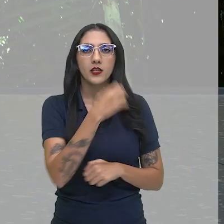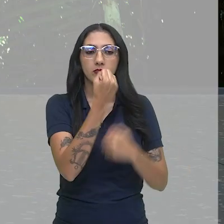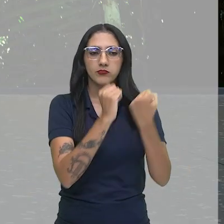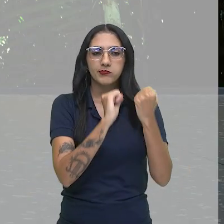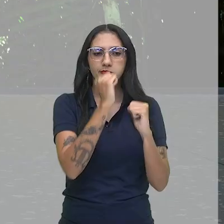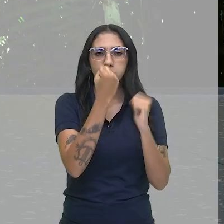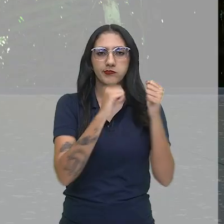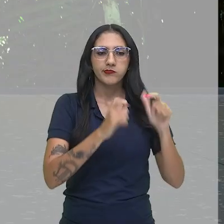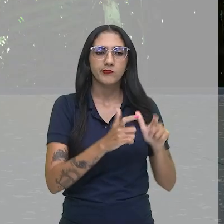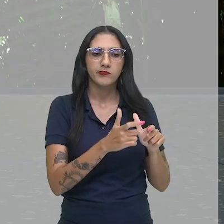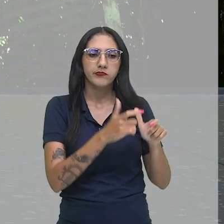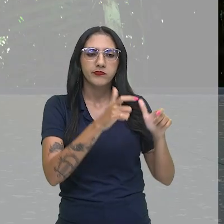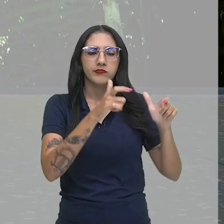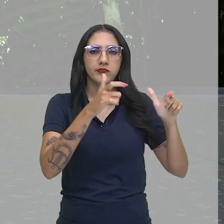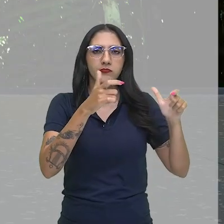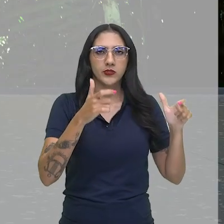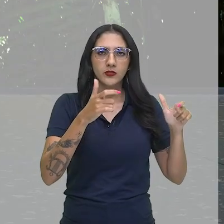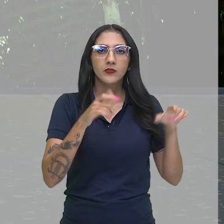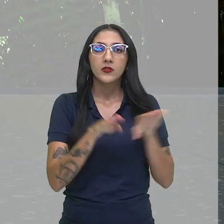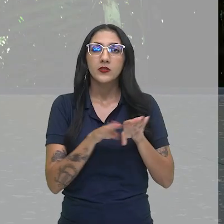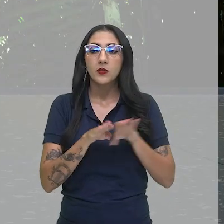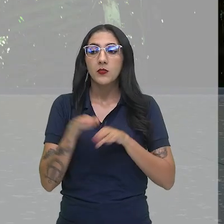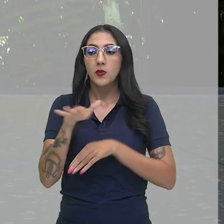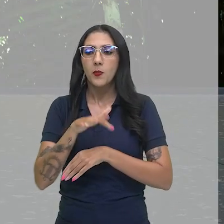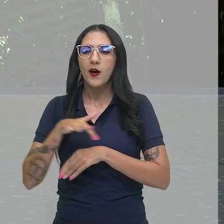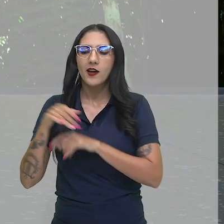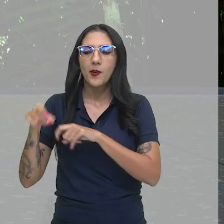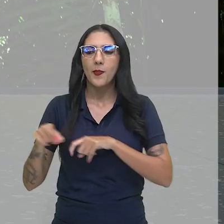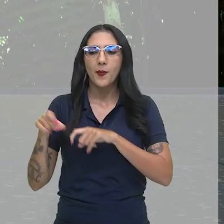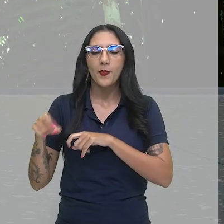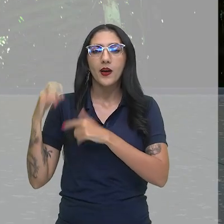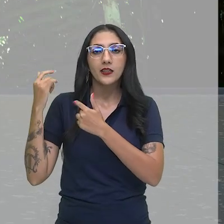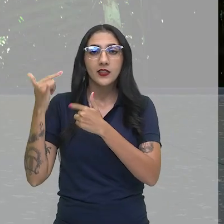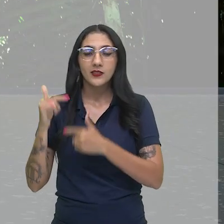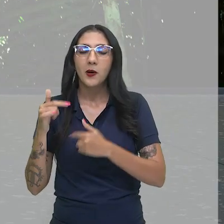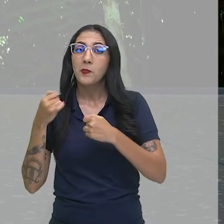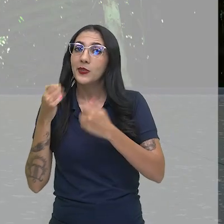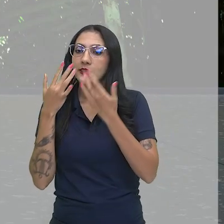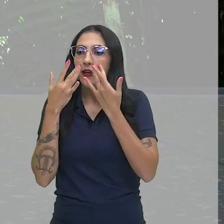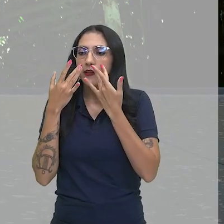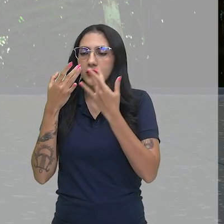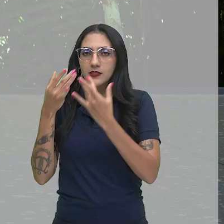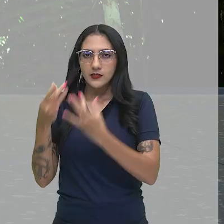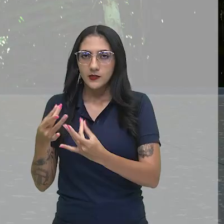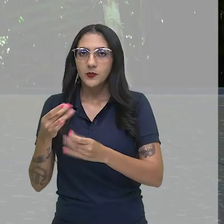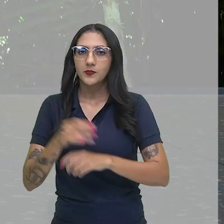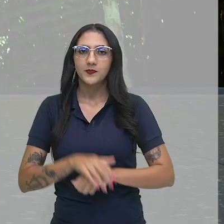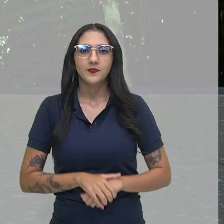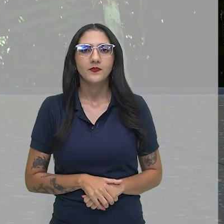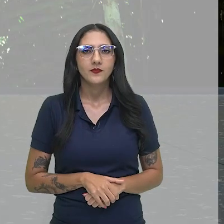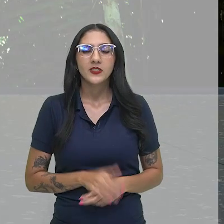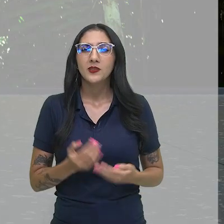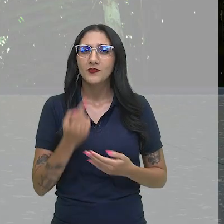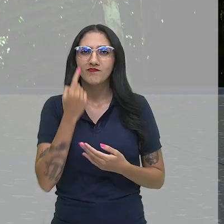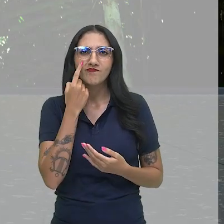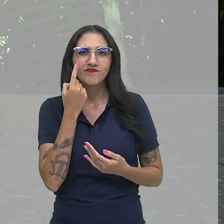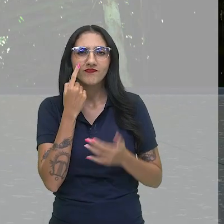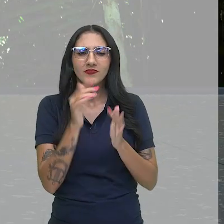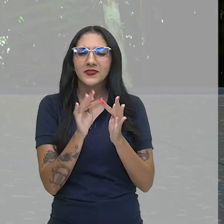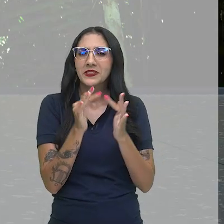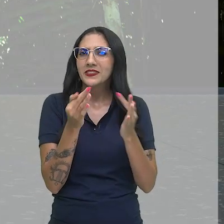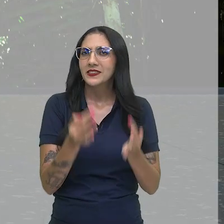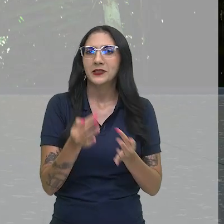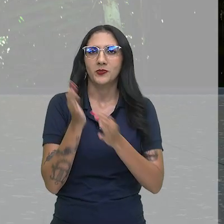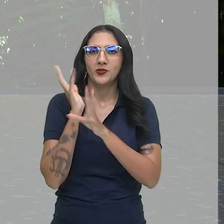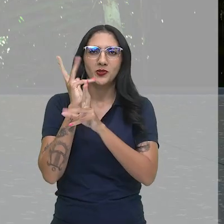e o setor tradicional que precisa de apoio e atenção. E olha só, como um simples cálculo pode revelar tanto,